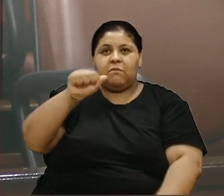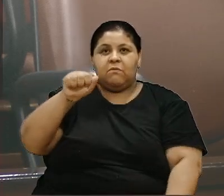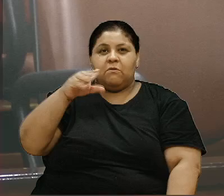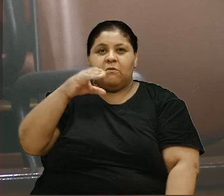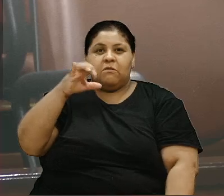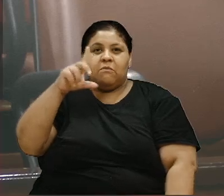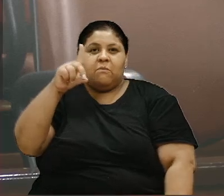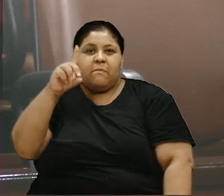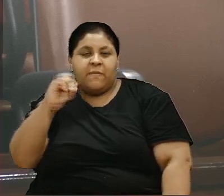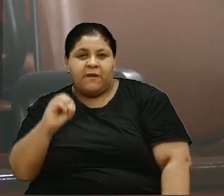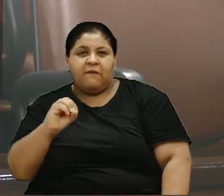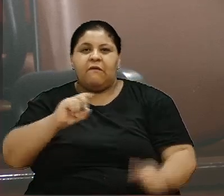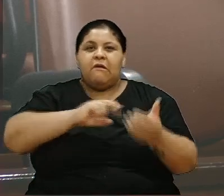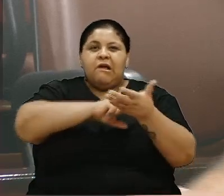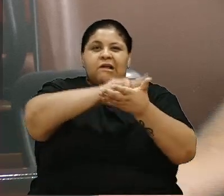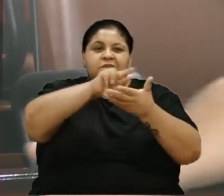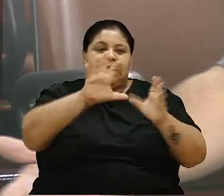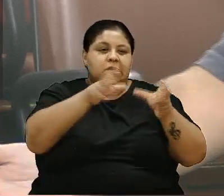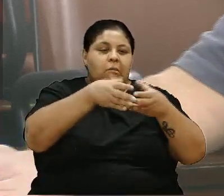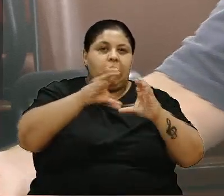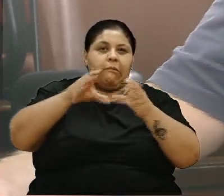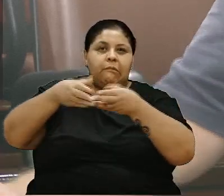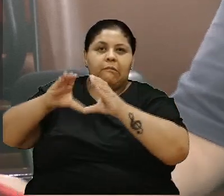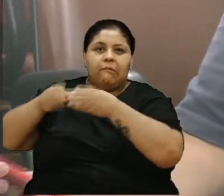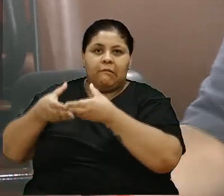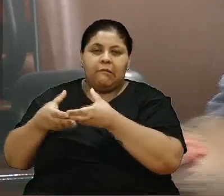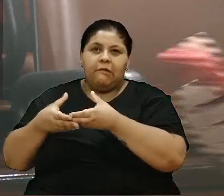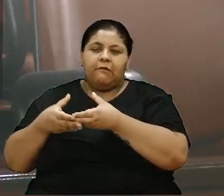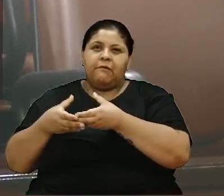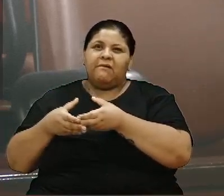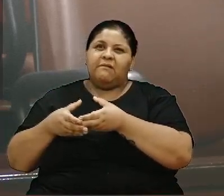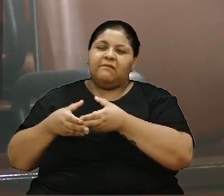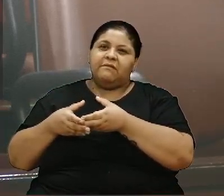e diversos blocos que estão sendo...